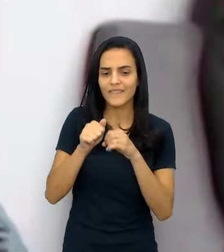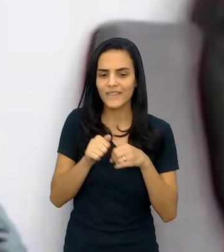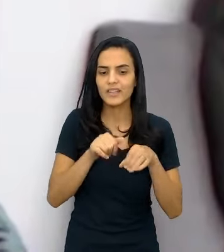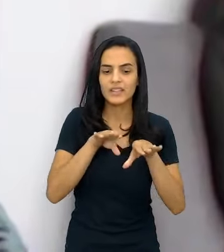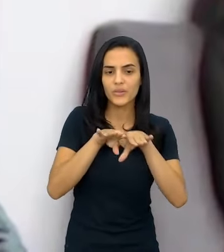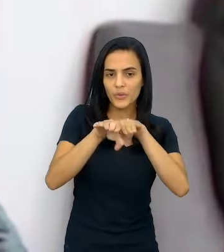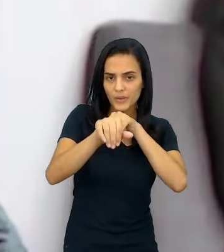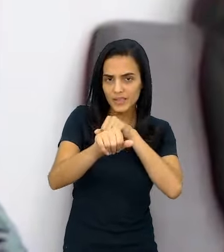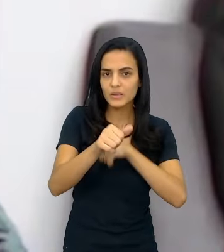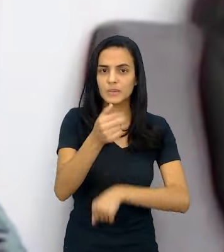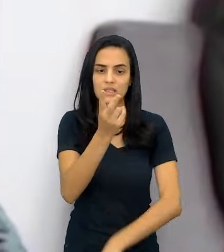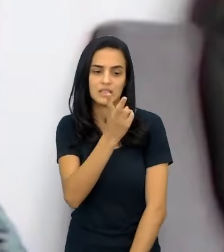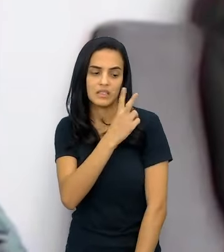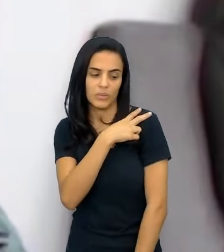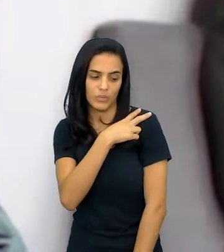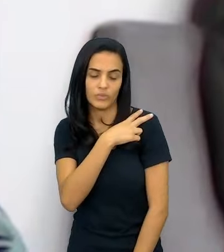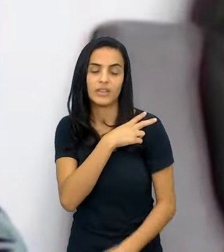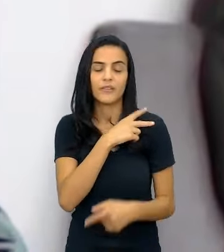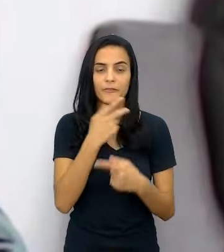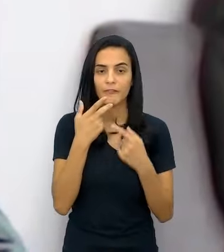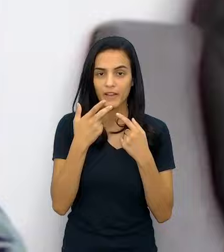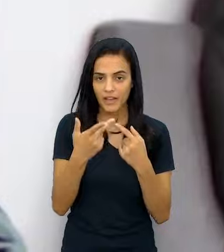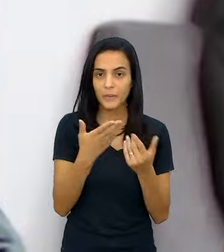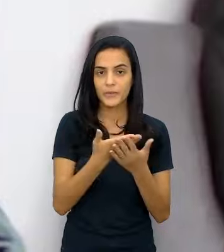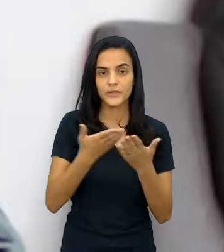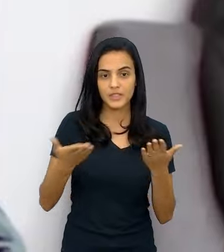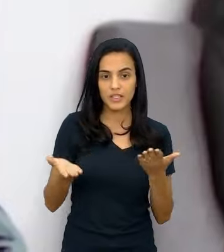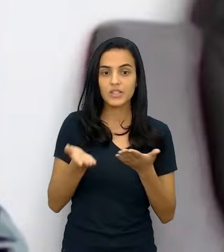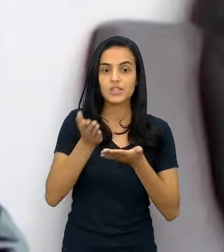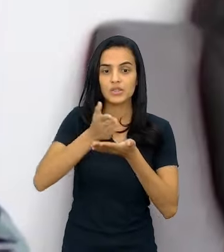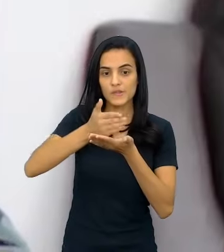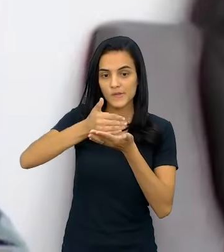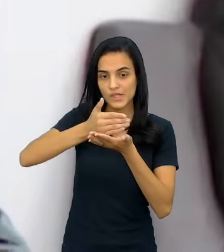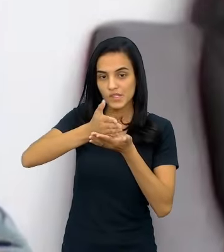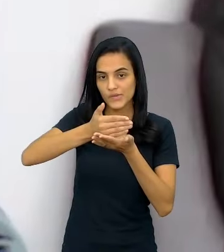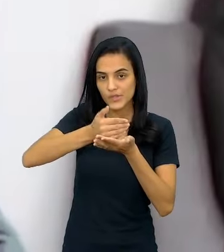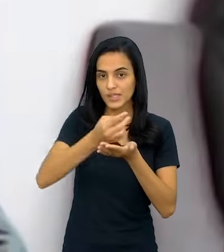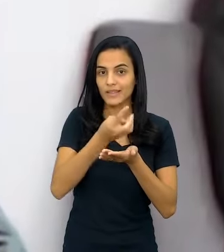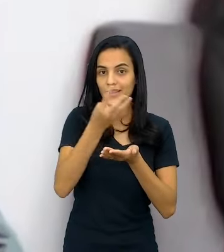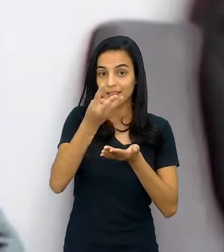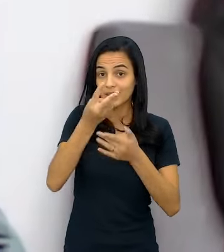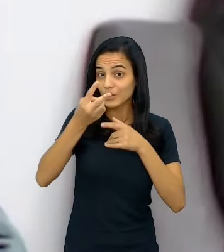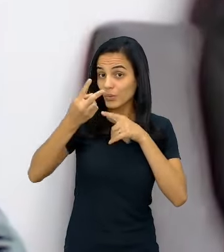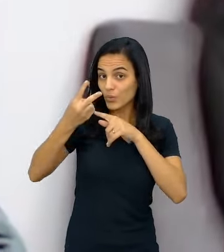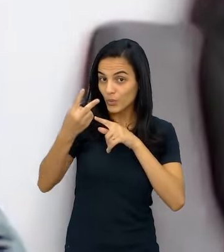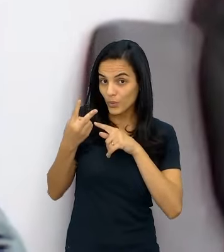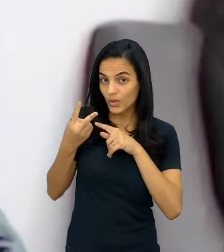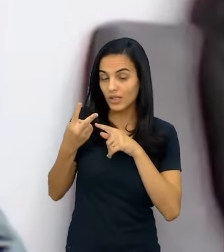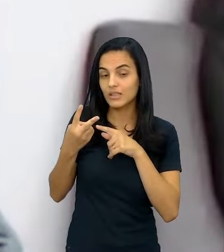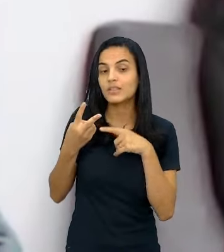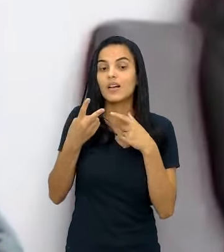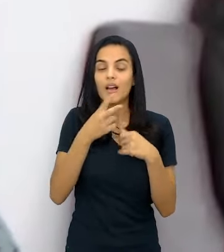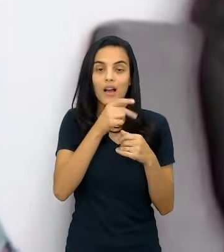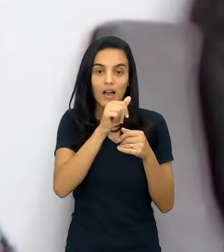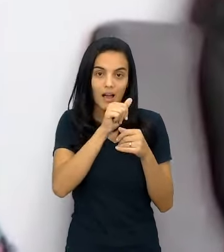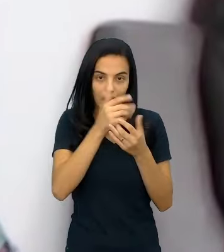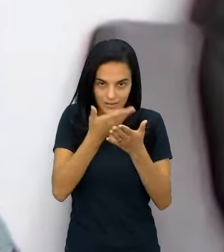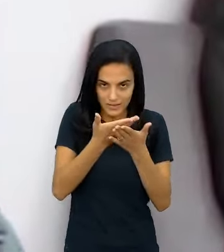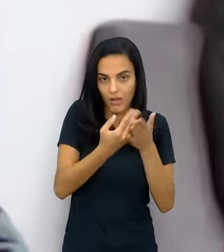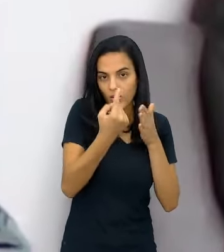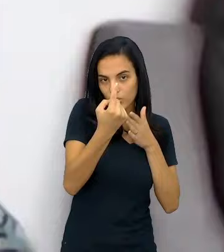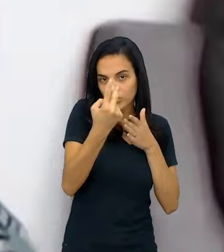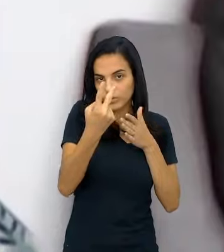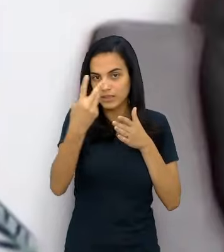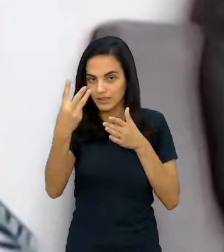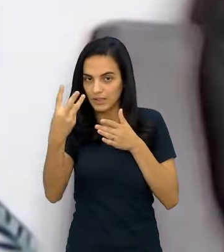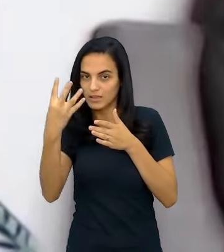formação da segunda série do ensino médio, falei para vocês dividirem a sequência 3 em duas, as aulas 1 e 2, 3 e 4,